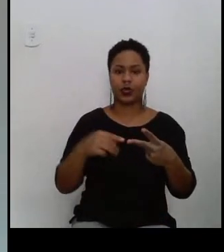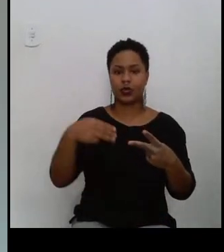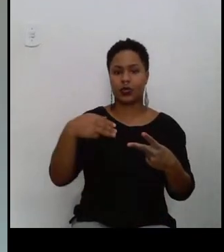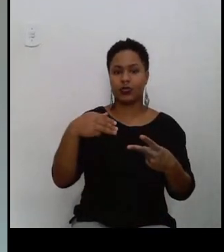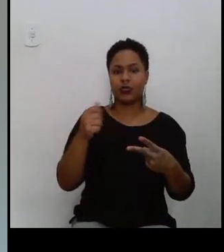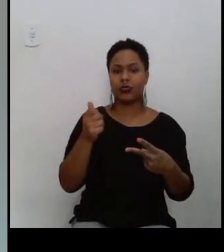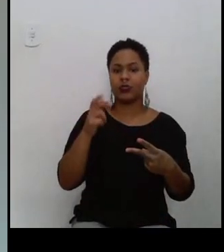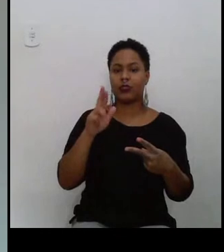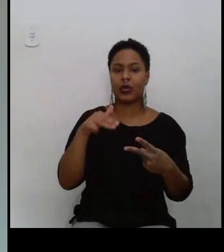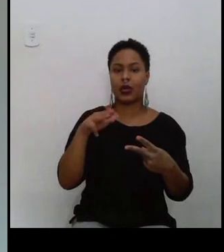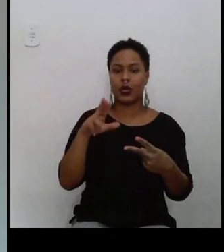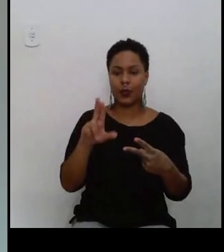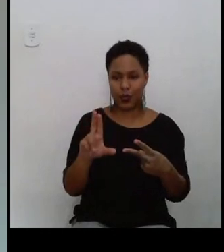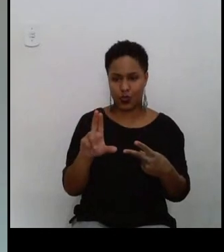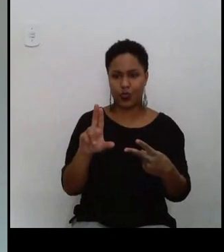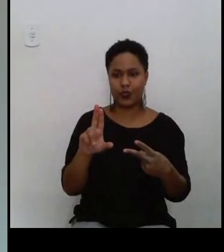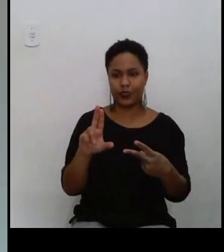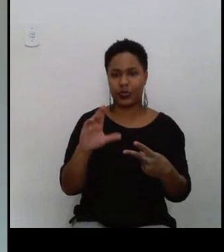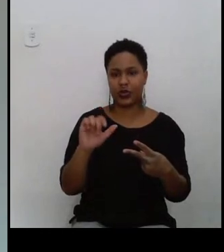taller